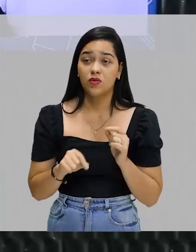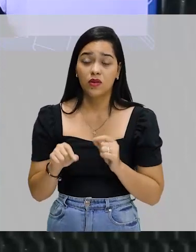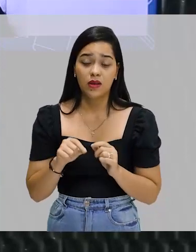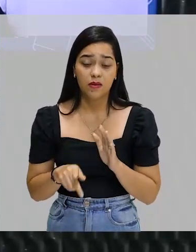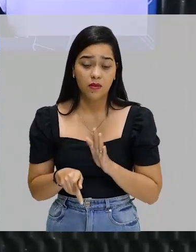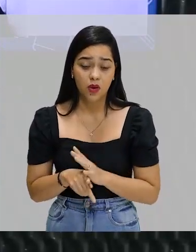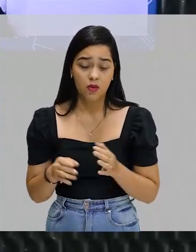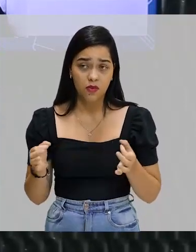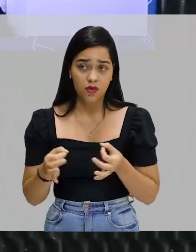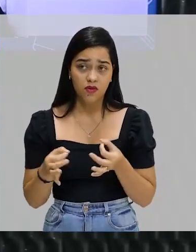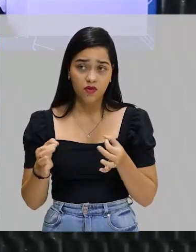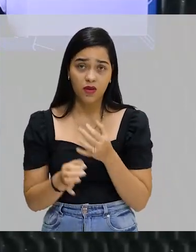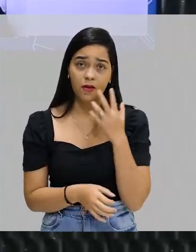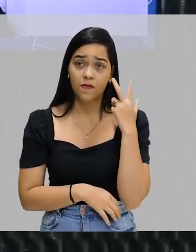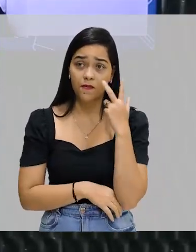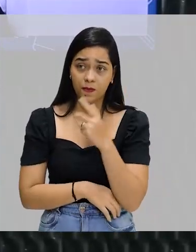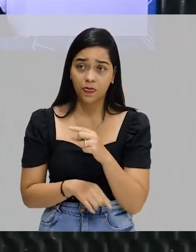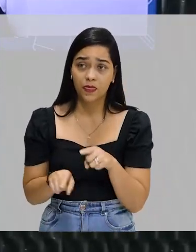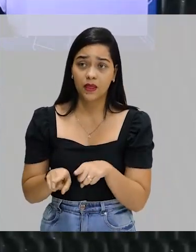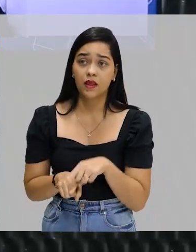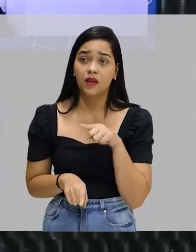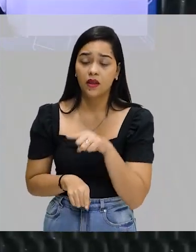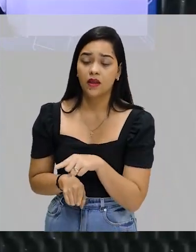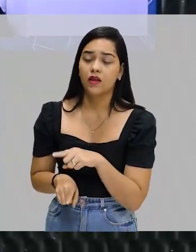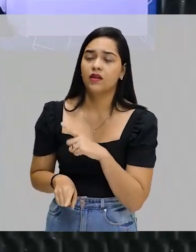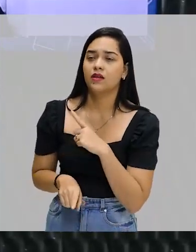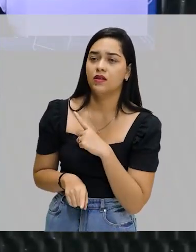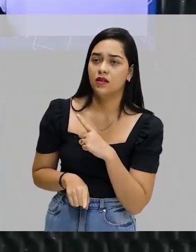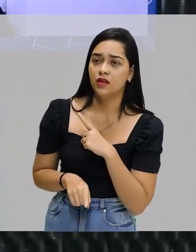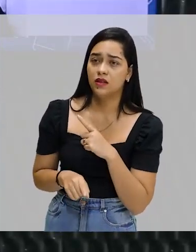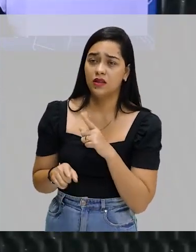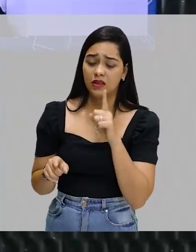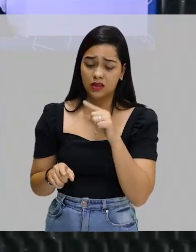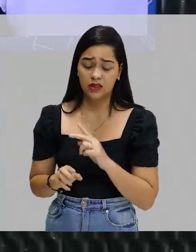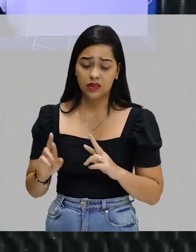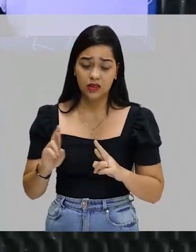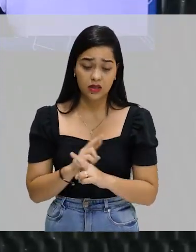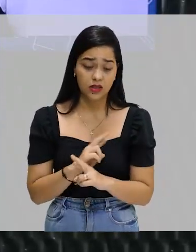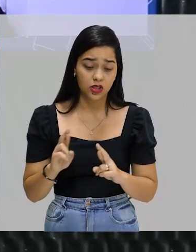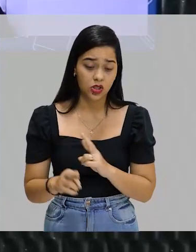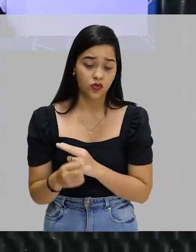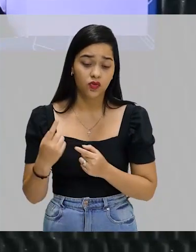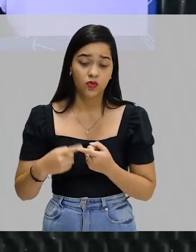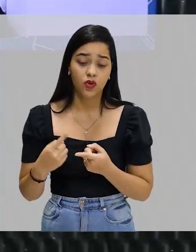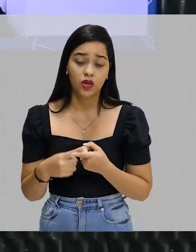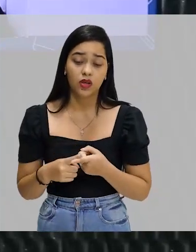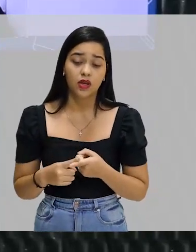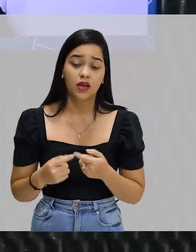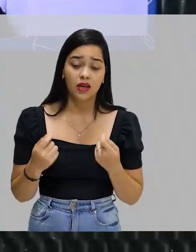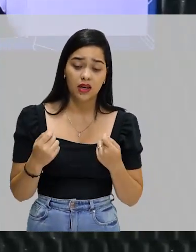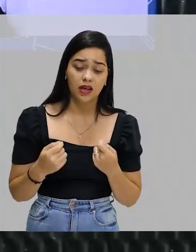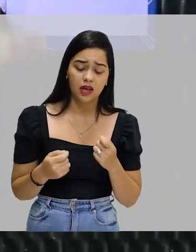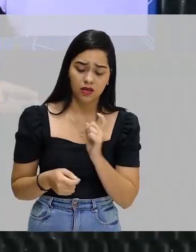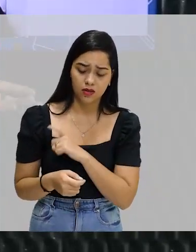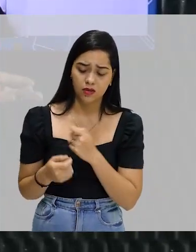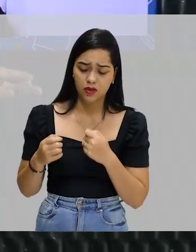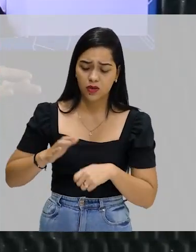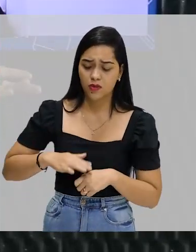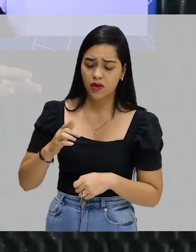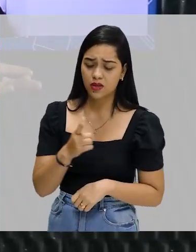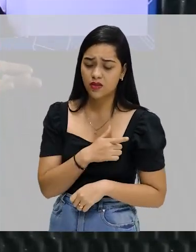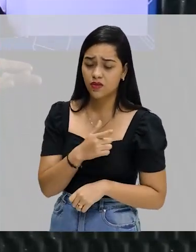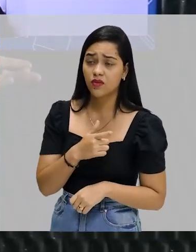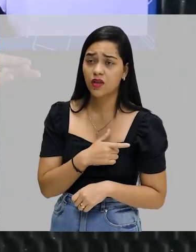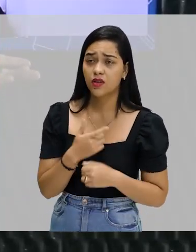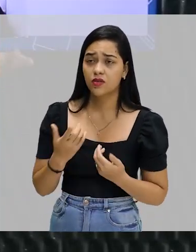padrões perfeitamente belos que a mídia estabelece. Então é um ponto relativo. Por que, que os vilões têm que ser os mais feios e